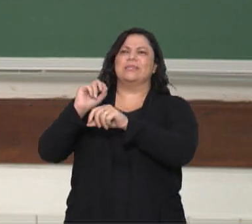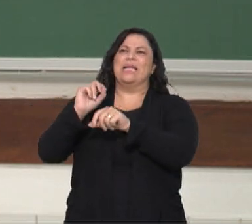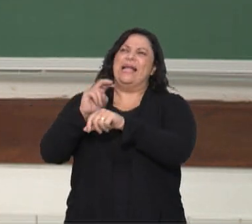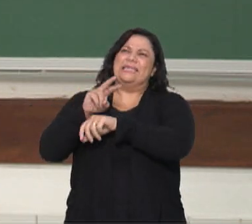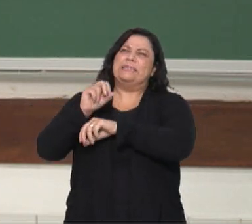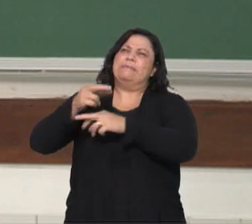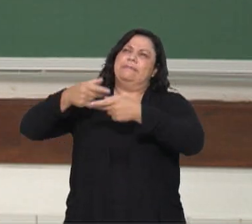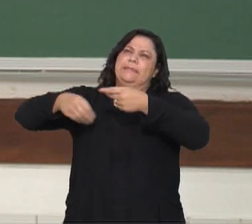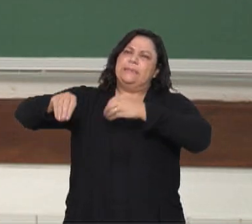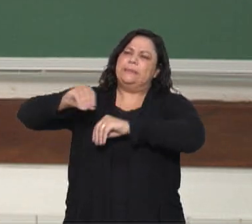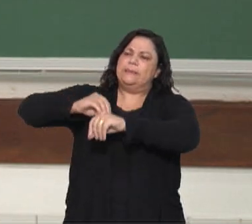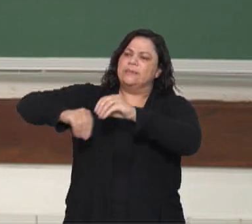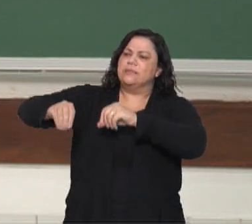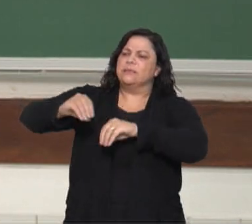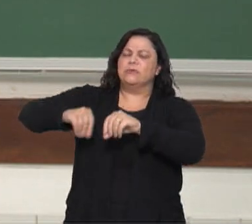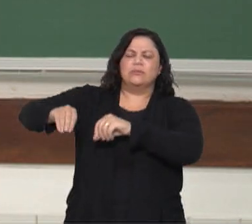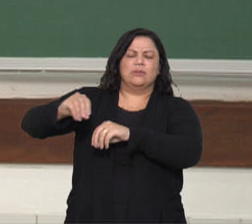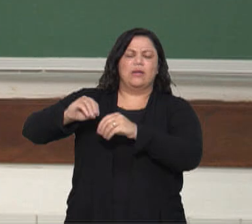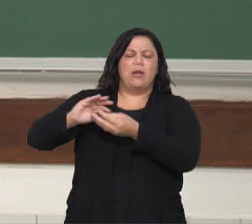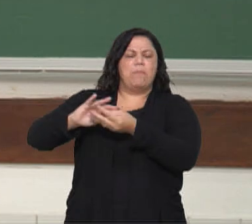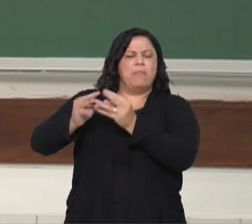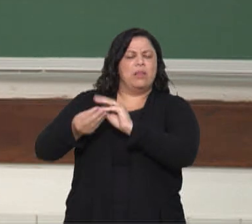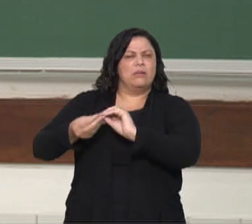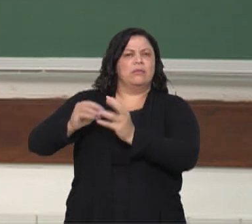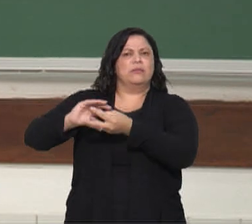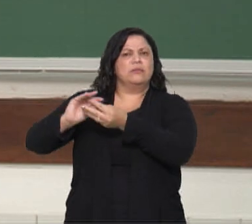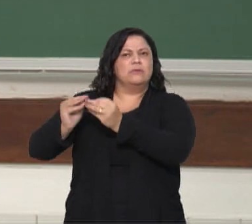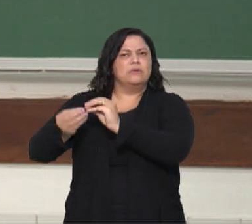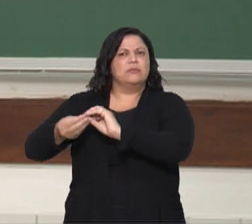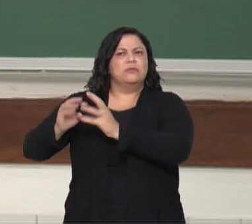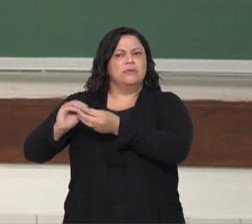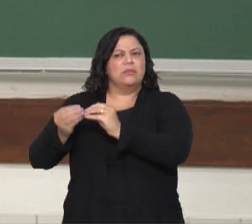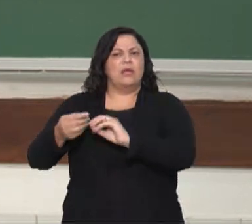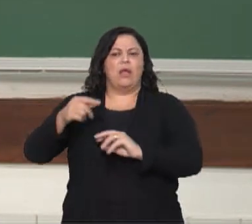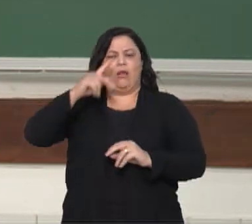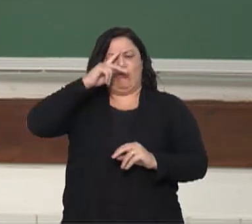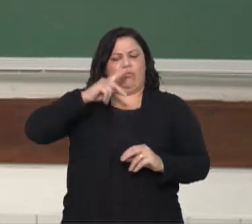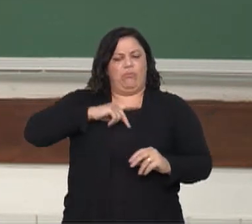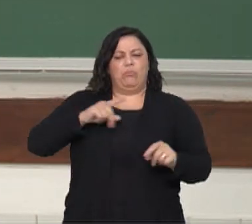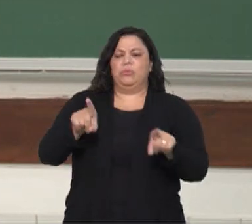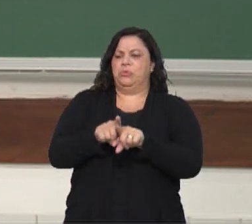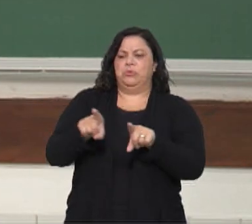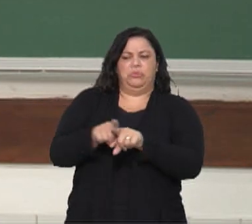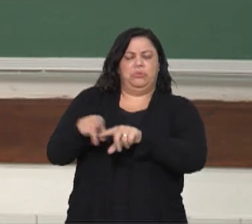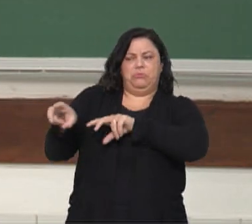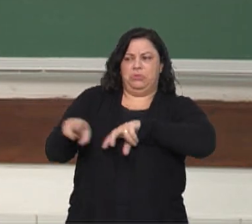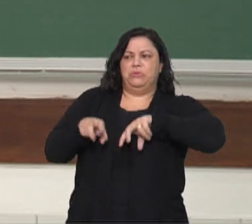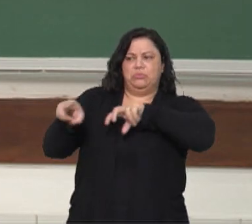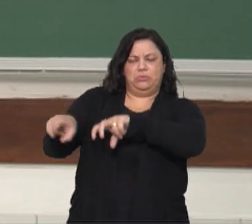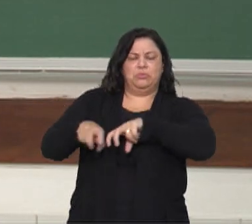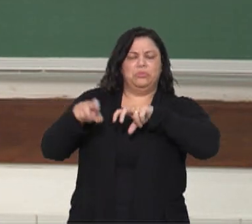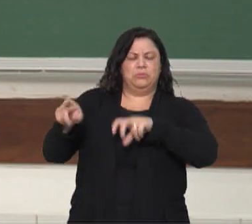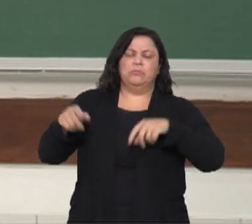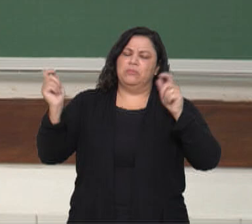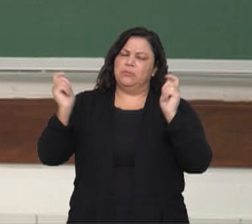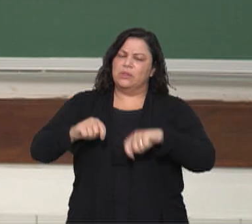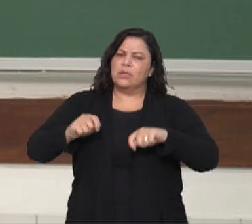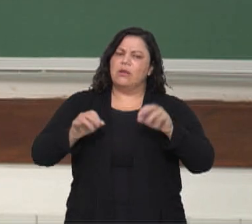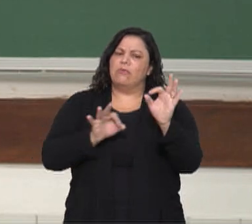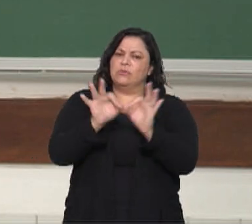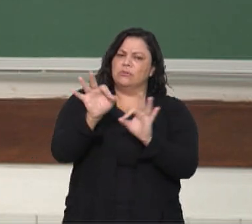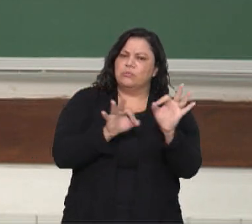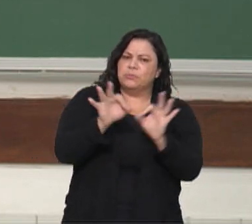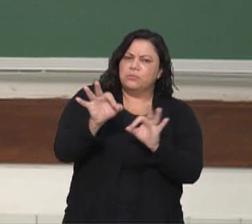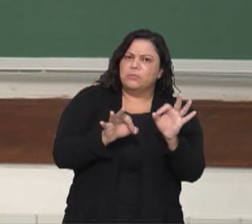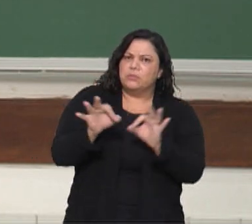vegetação, o material orgânico, né? Eu também sou agricultor, pude fazer um projeto pioneiro aqui na região, Balaio